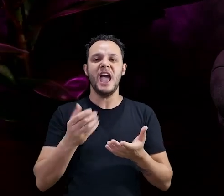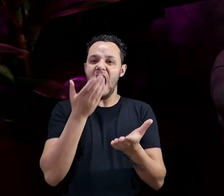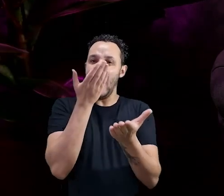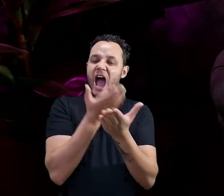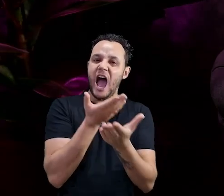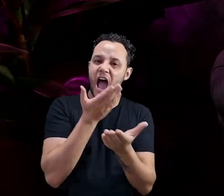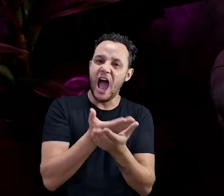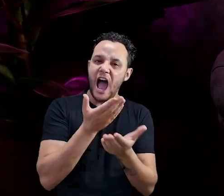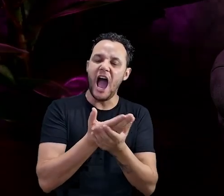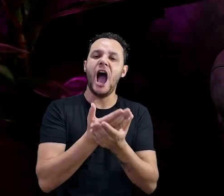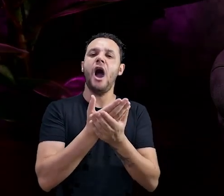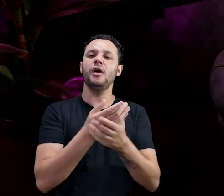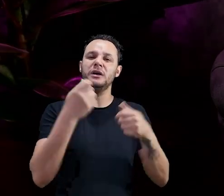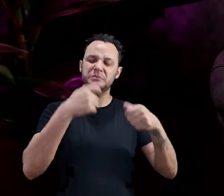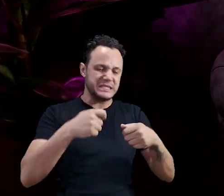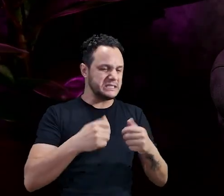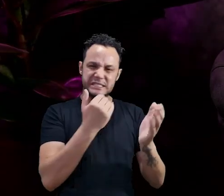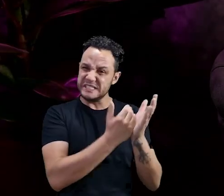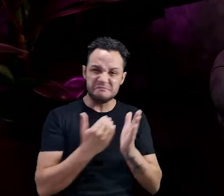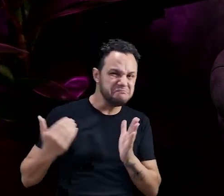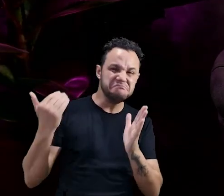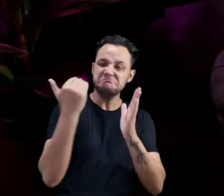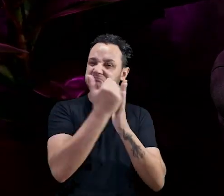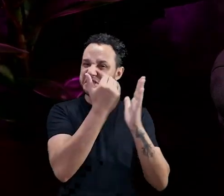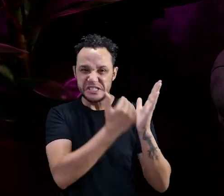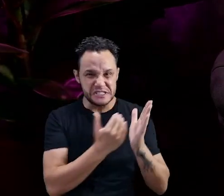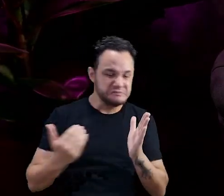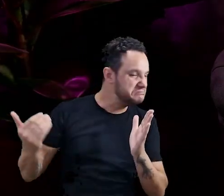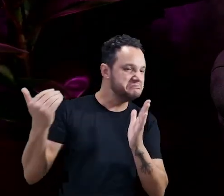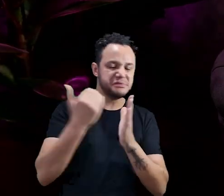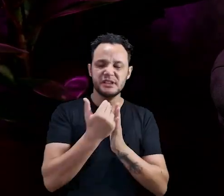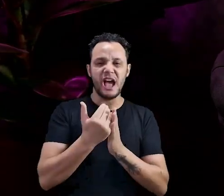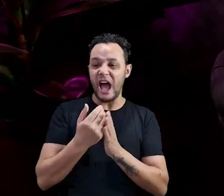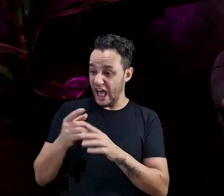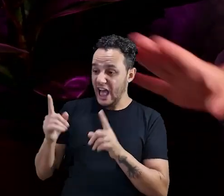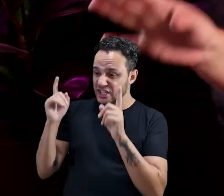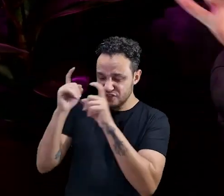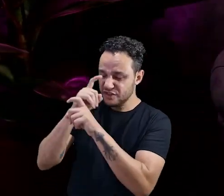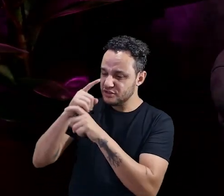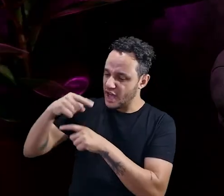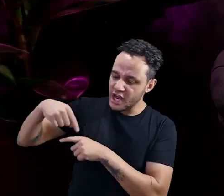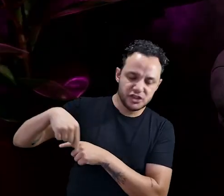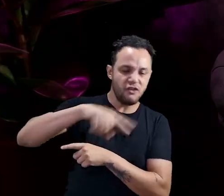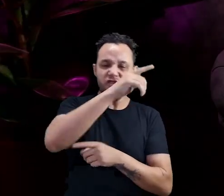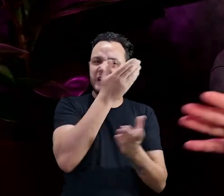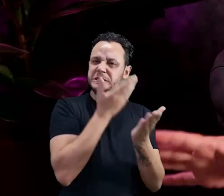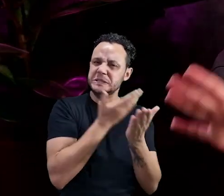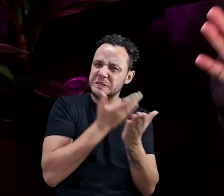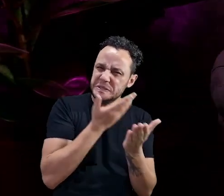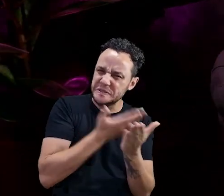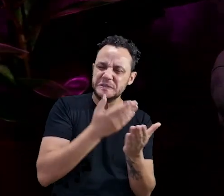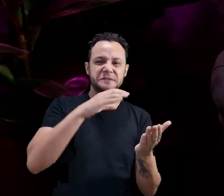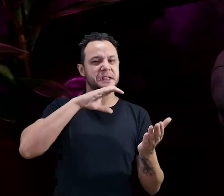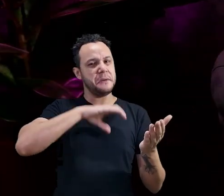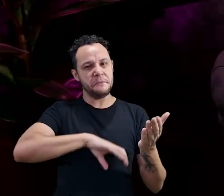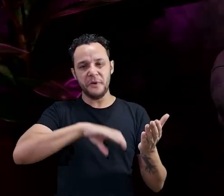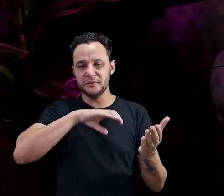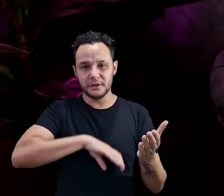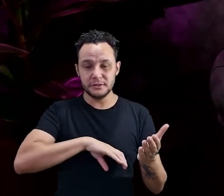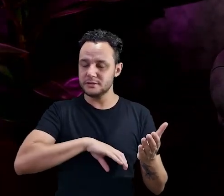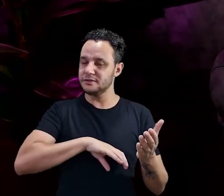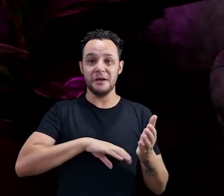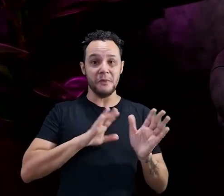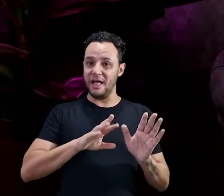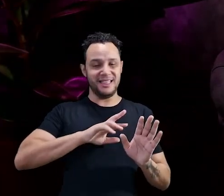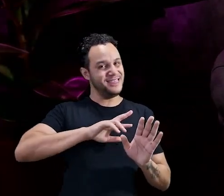que seja uma aula de reforço é muito comum. Esse estudante está com dificuldade de aprender isso aqui, vou mandar para lá para ele fazer mais aula de português,